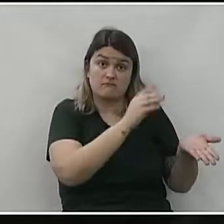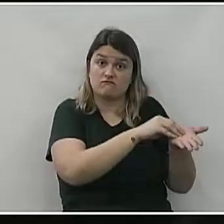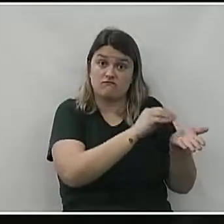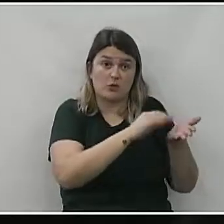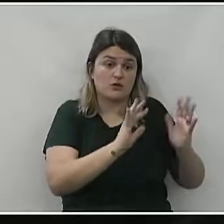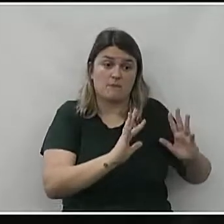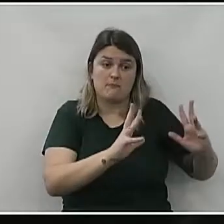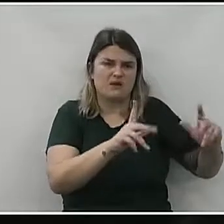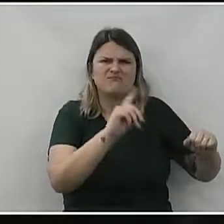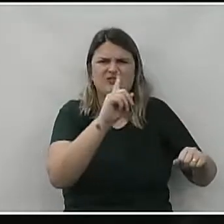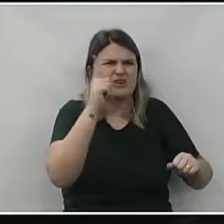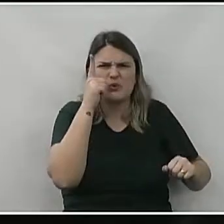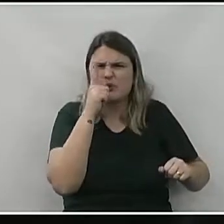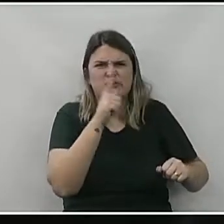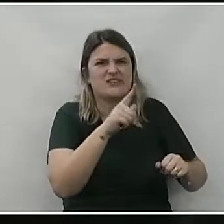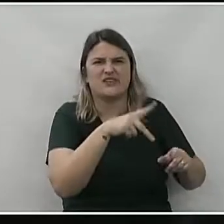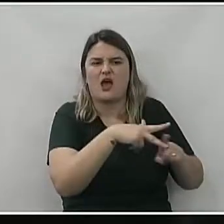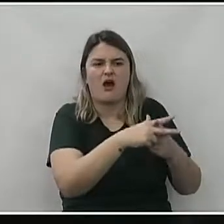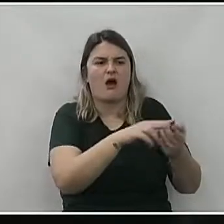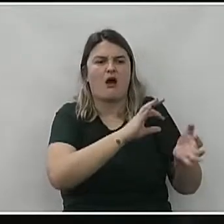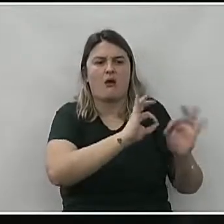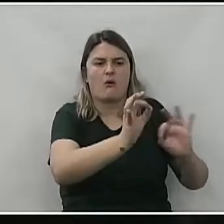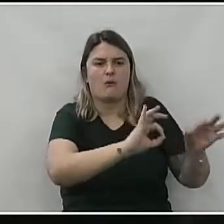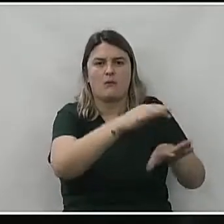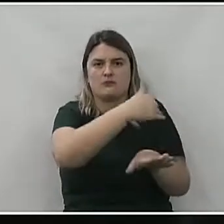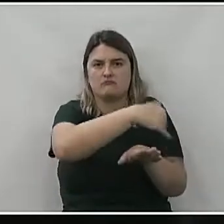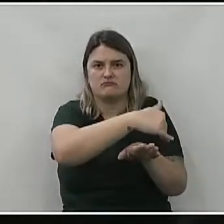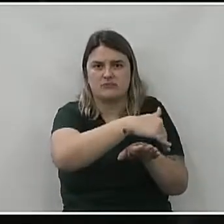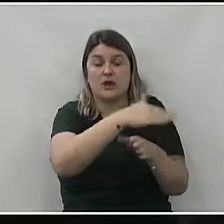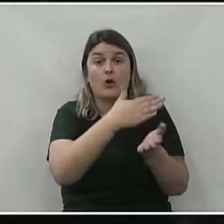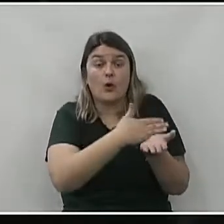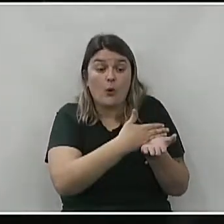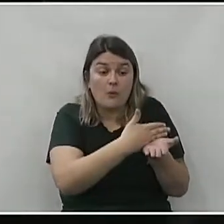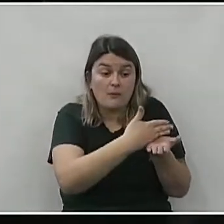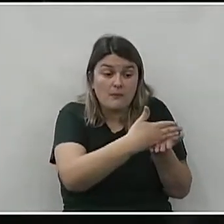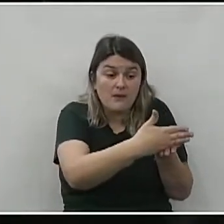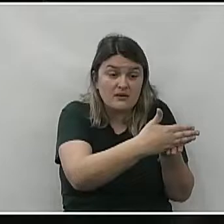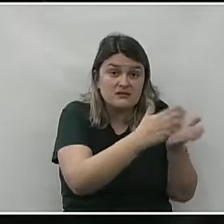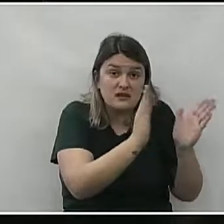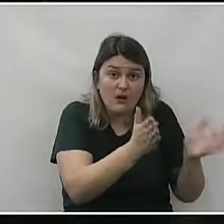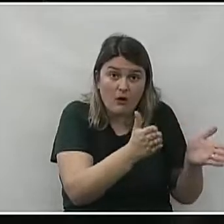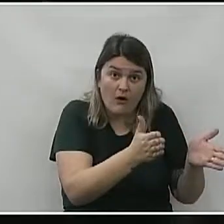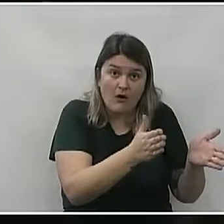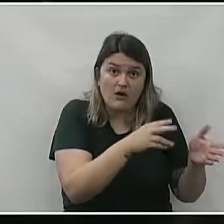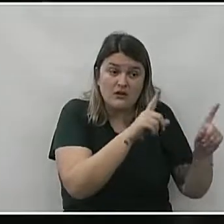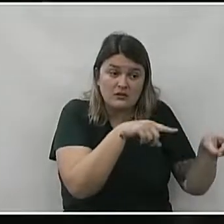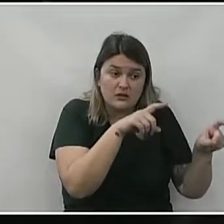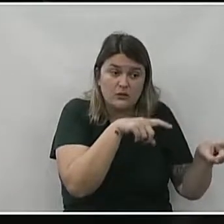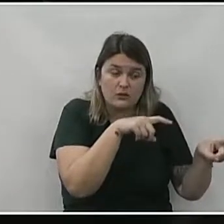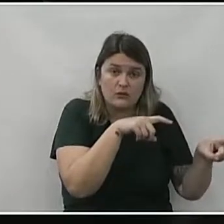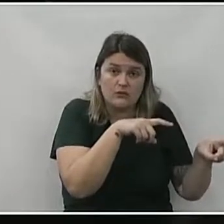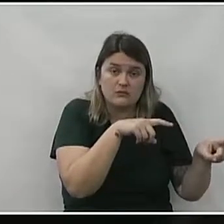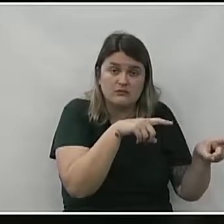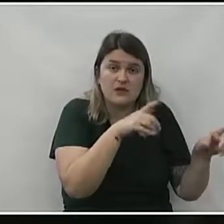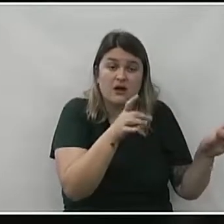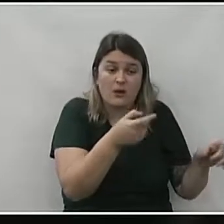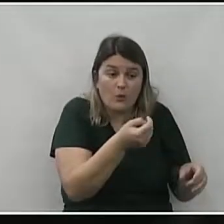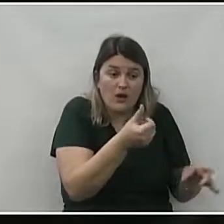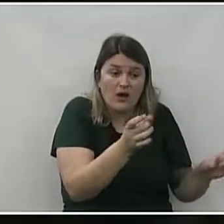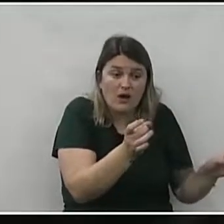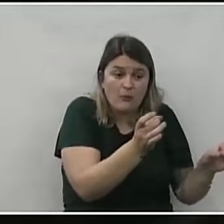Eles não vão conseguir consertar essas estradas. Porque quando você começa a fazer o começo lá do interior, quando você